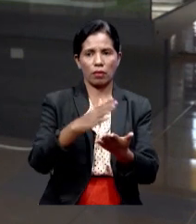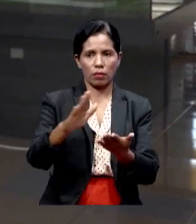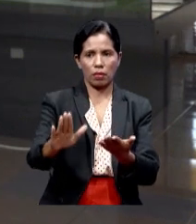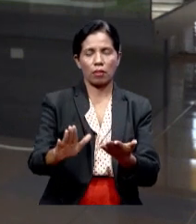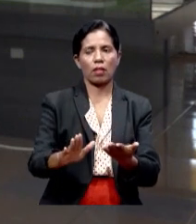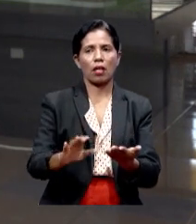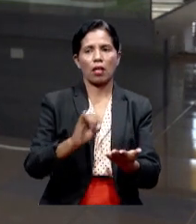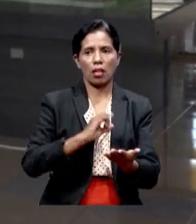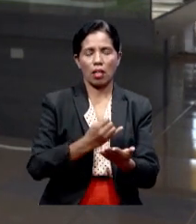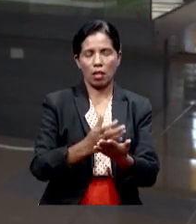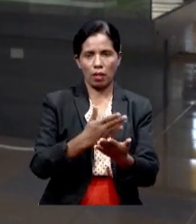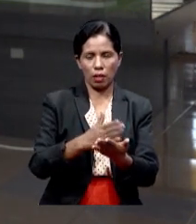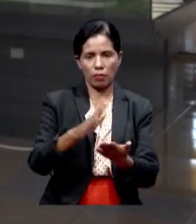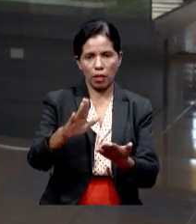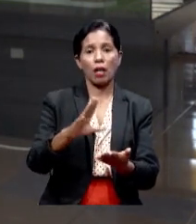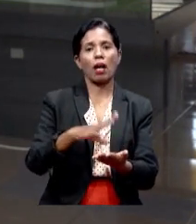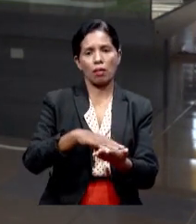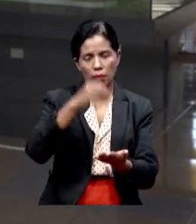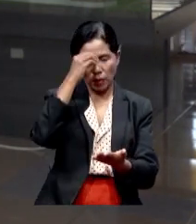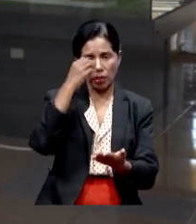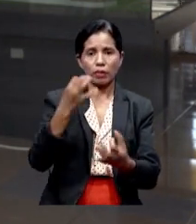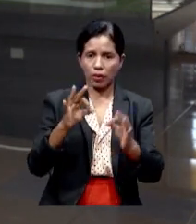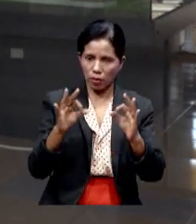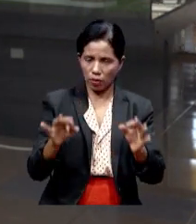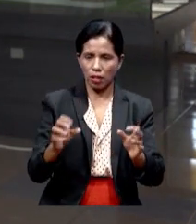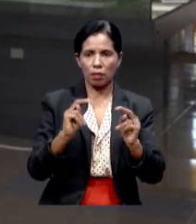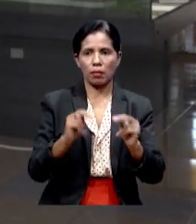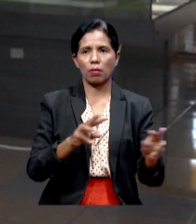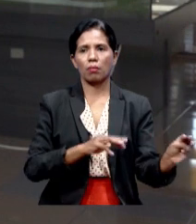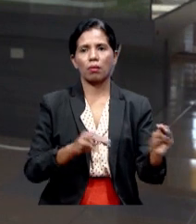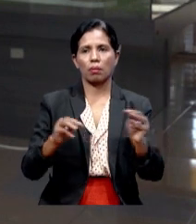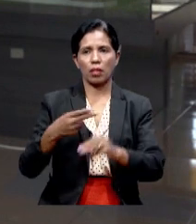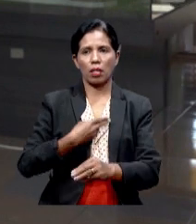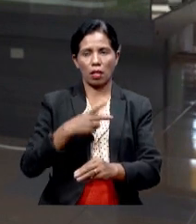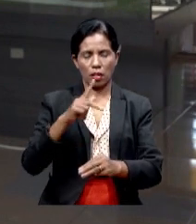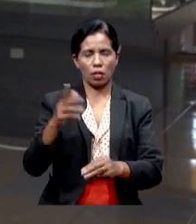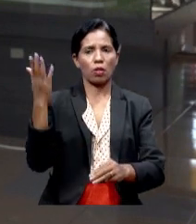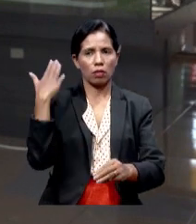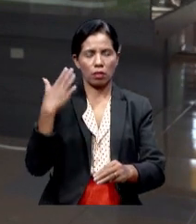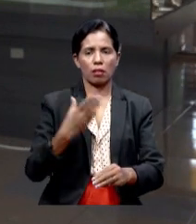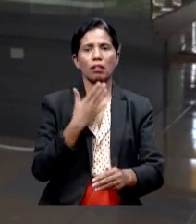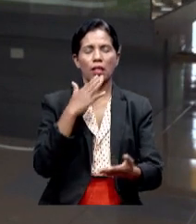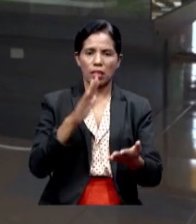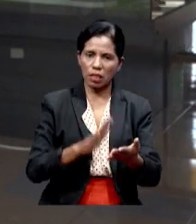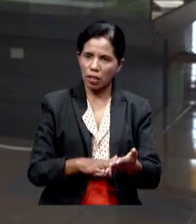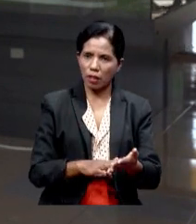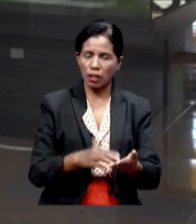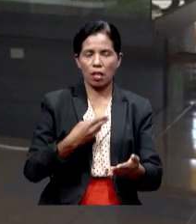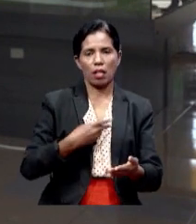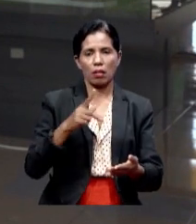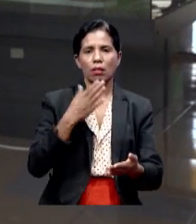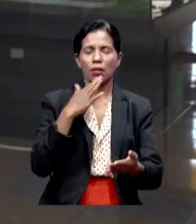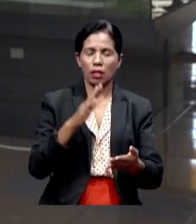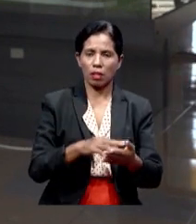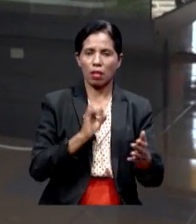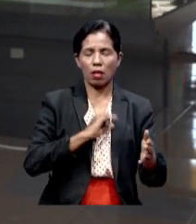bot nebe mak hau aprende ona e depois bahau rasik precisa muda hau nia tur nebe kari durante ne at, hanesang